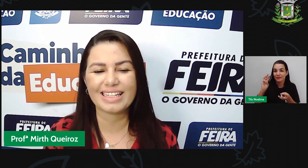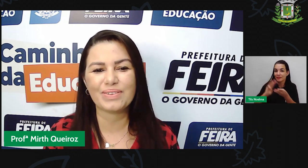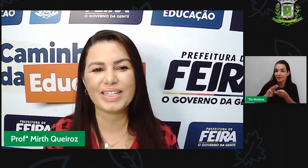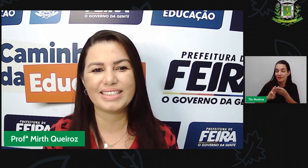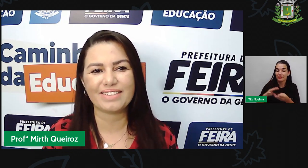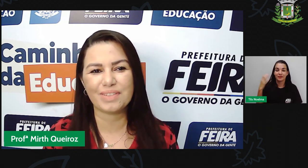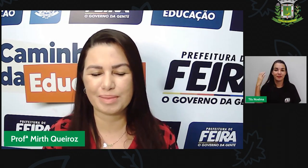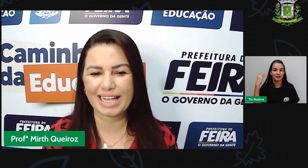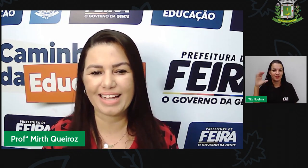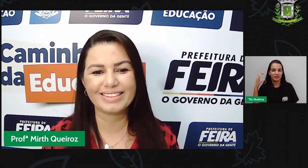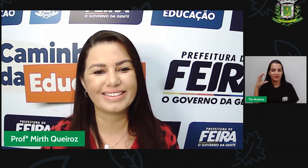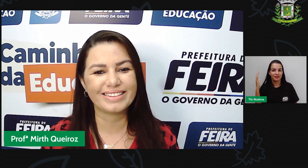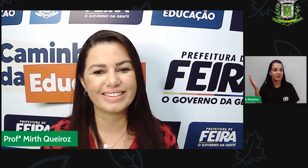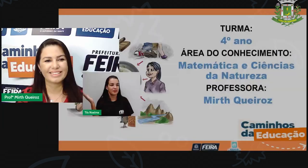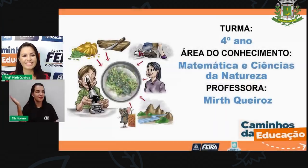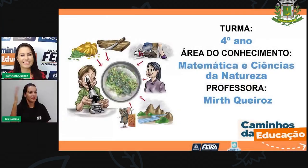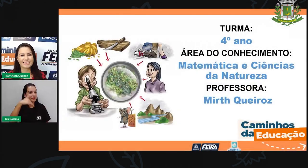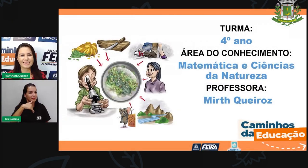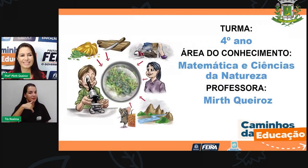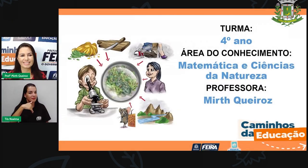e Ciência da Natureza. Vamos lá?